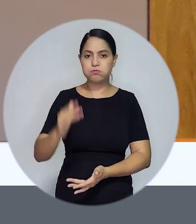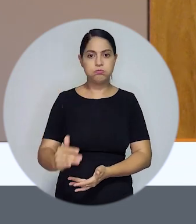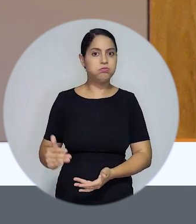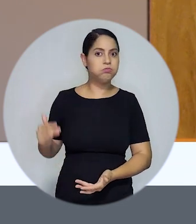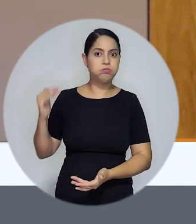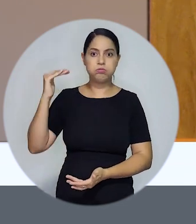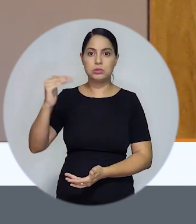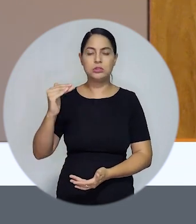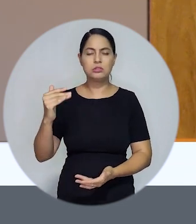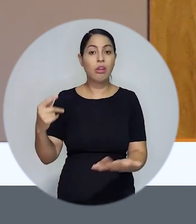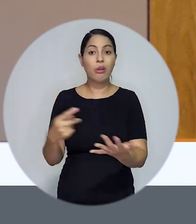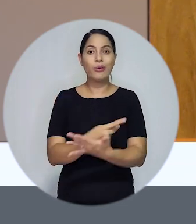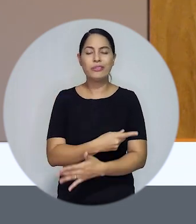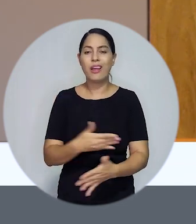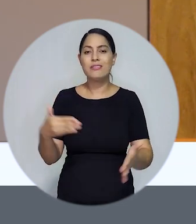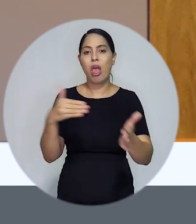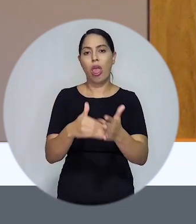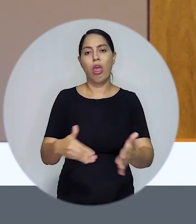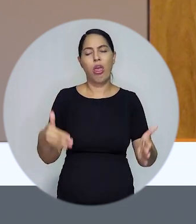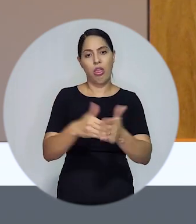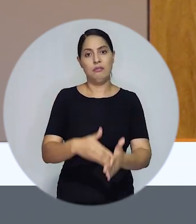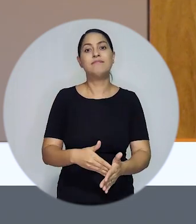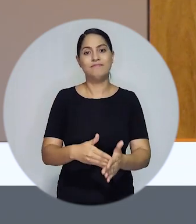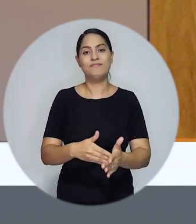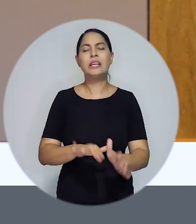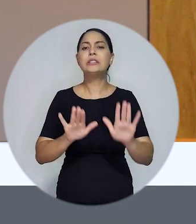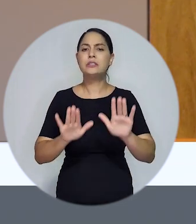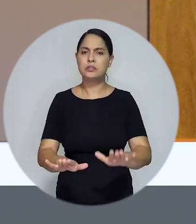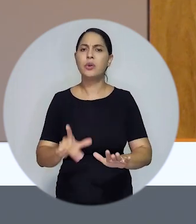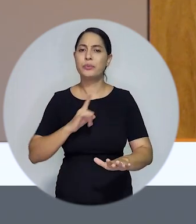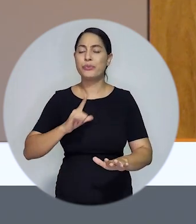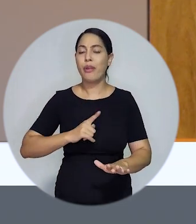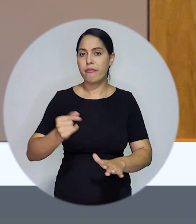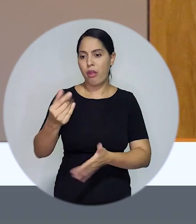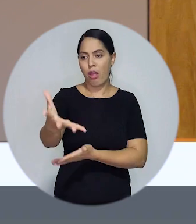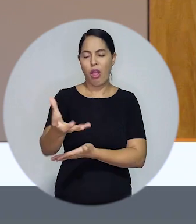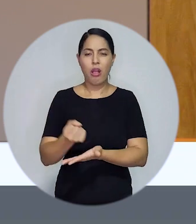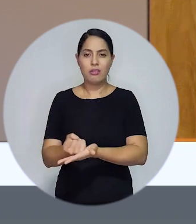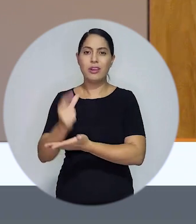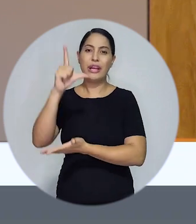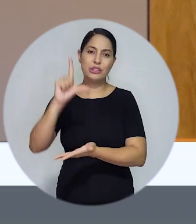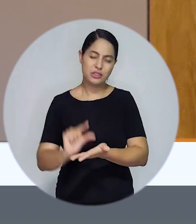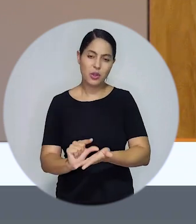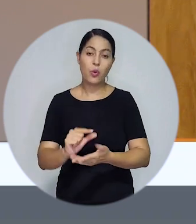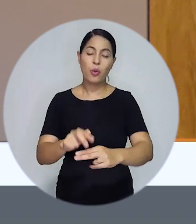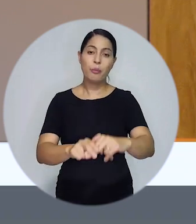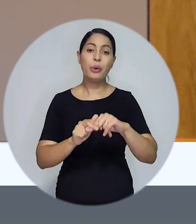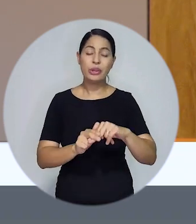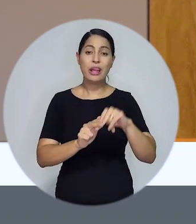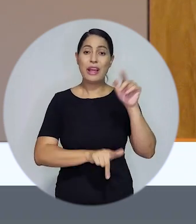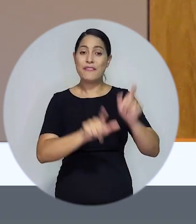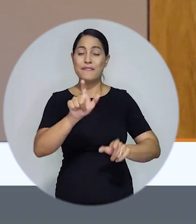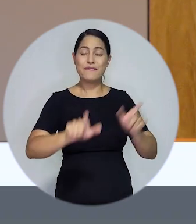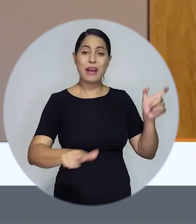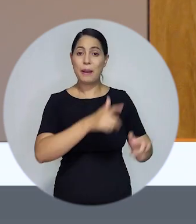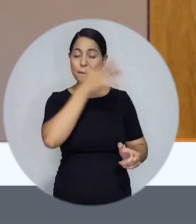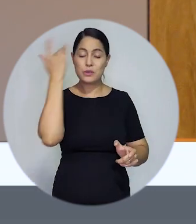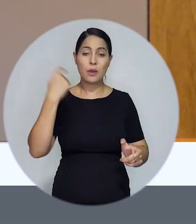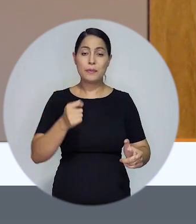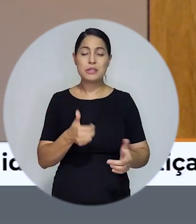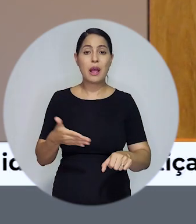país. Isso não faz o mínimo sentido, dificulta o acesso e outra, diminui a arrecadação porque faz com que muita